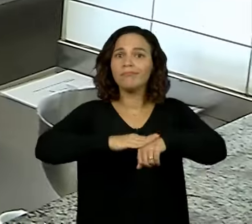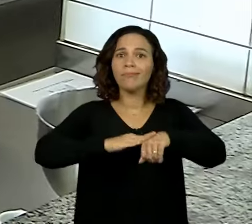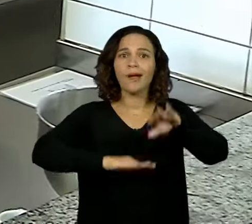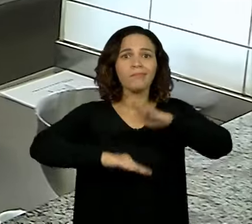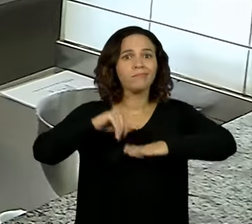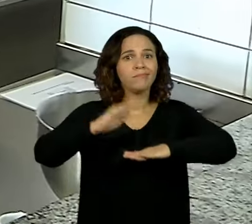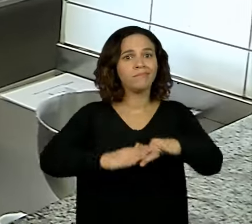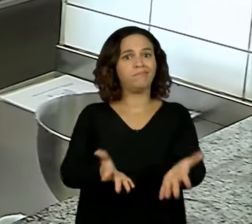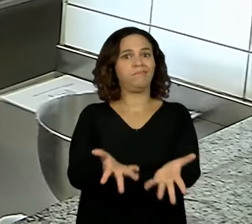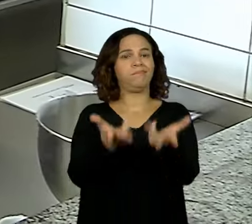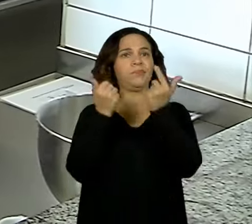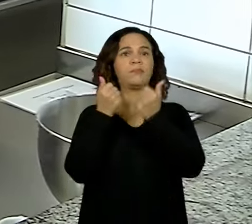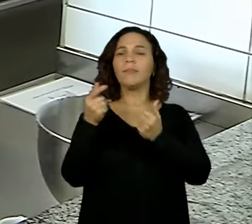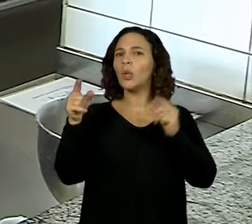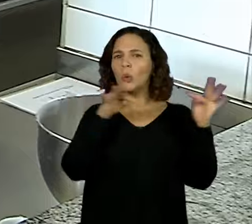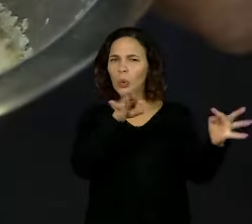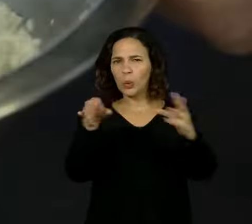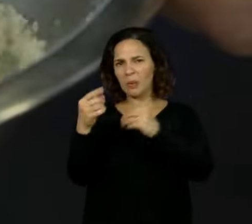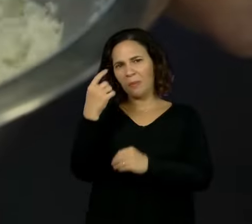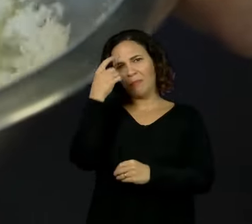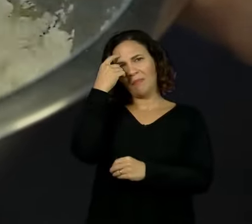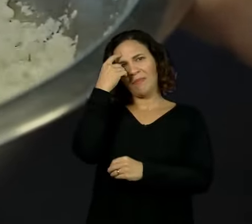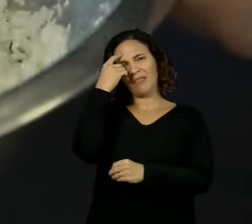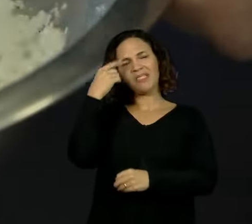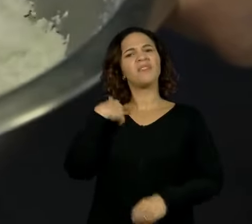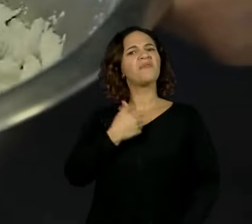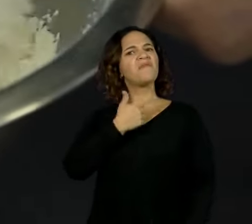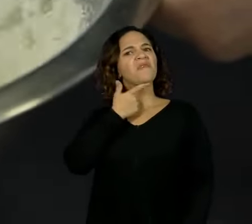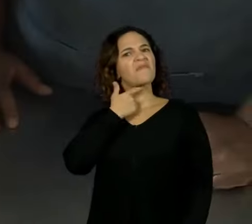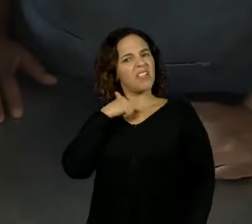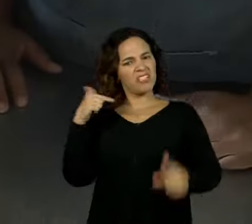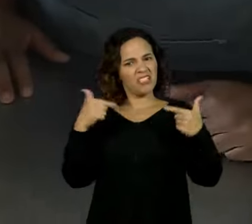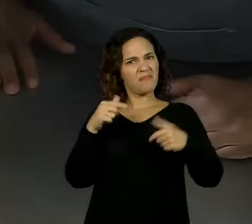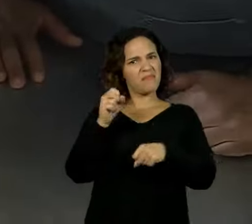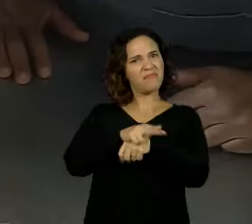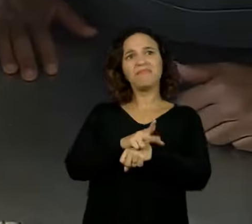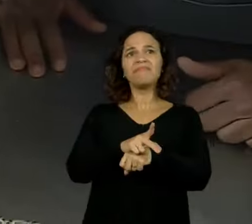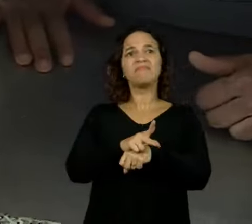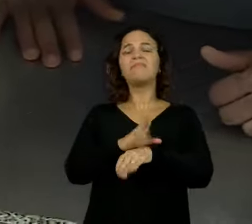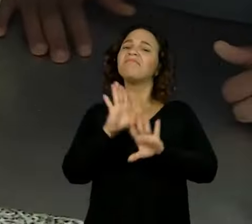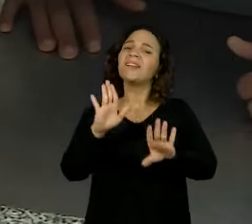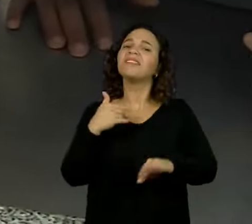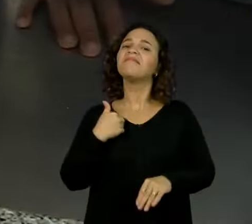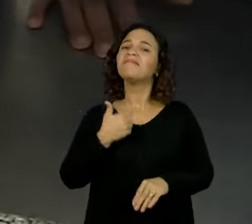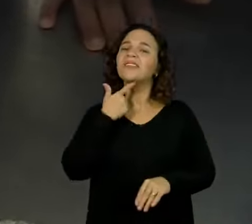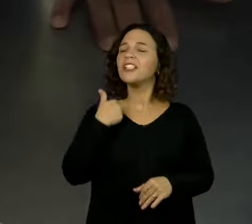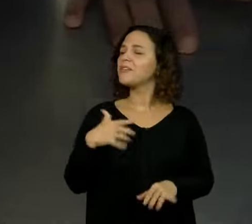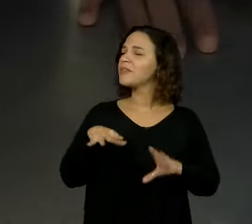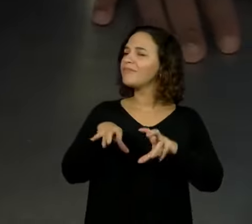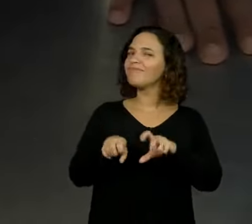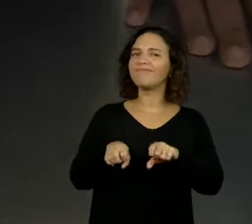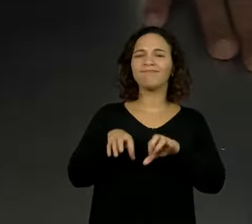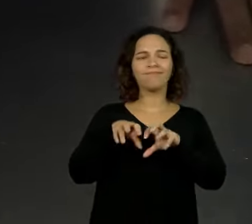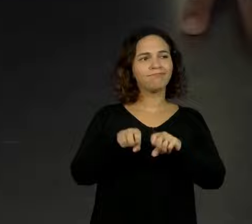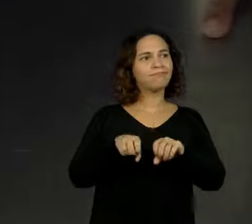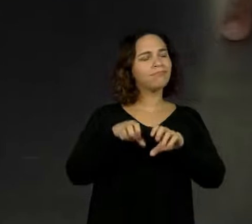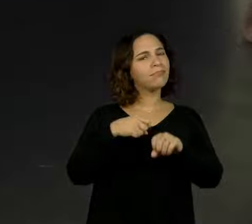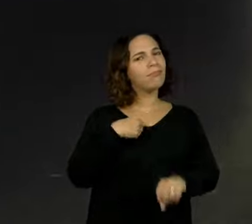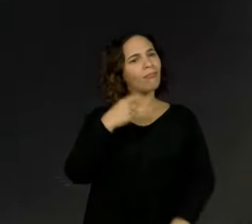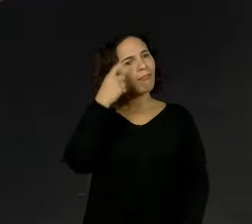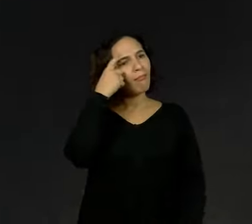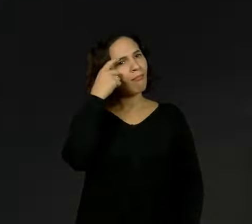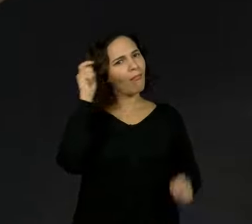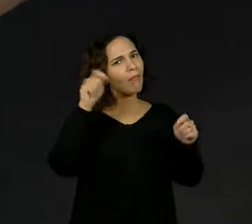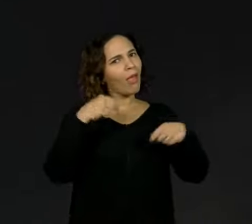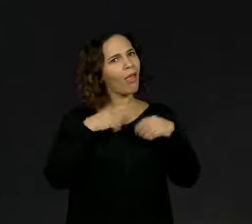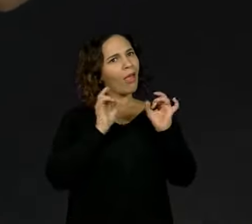E nem todos os alunos chegam pensando em levar isso como profissão. Mas é só colocar a mão na massa que isso muda, viu?